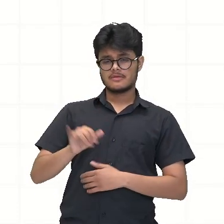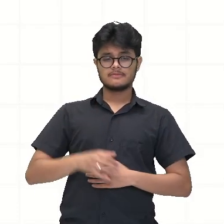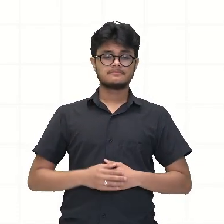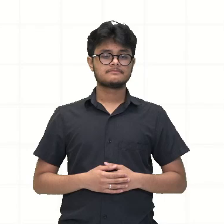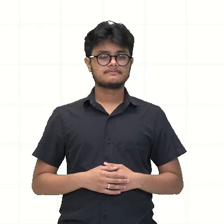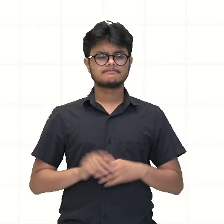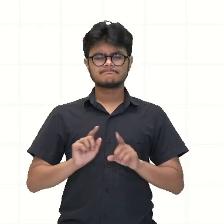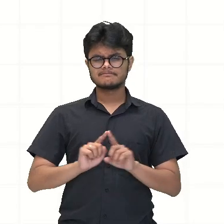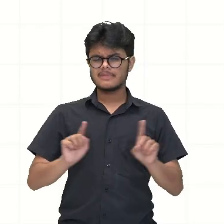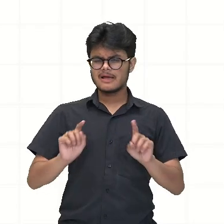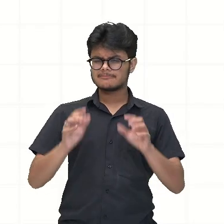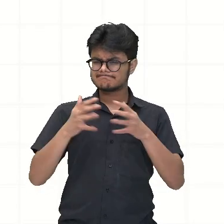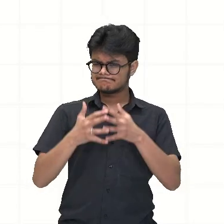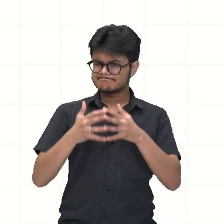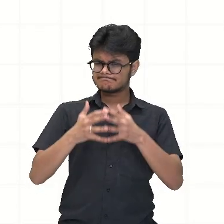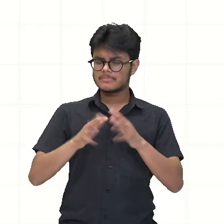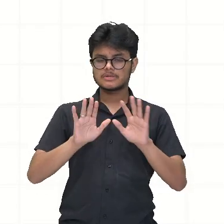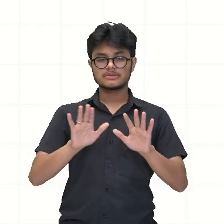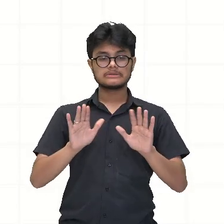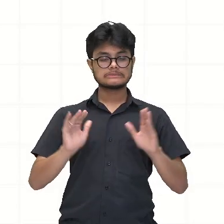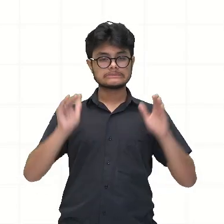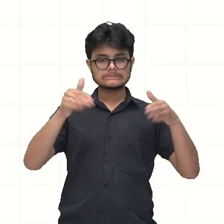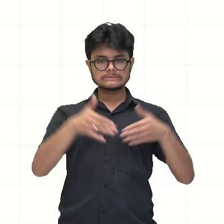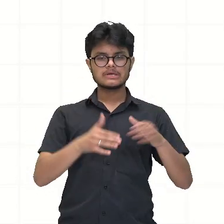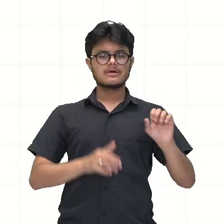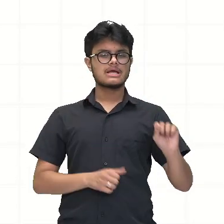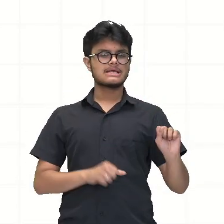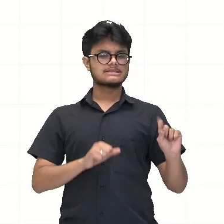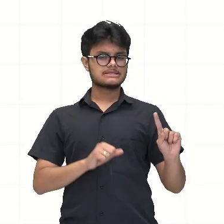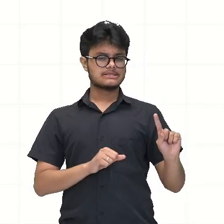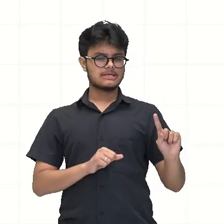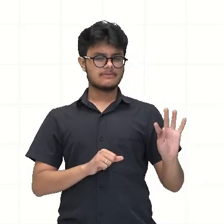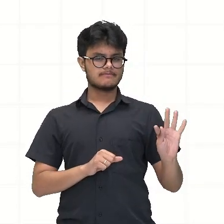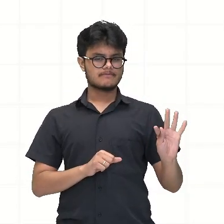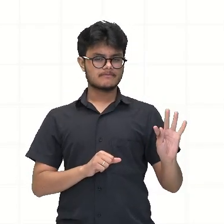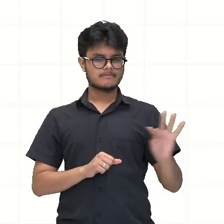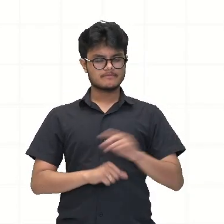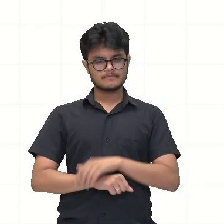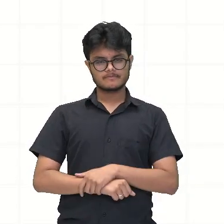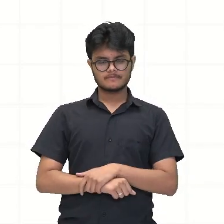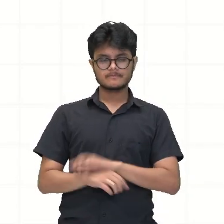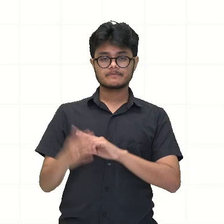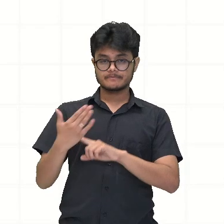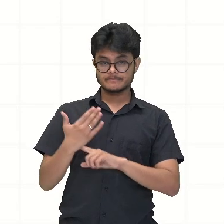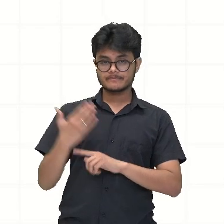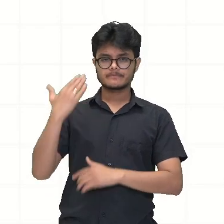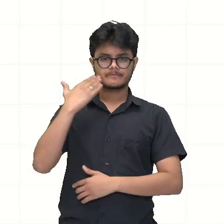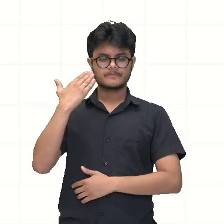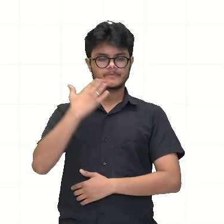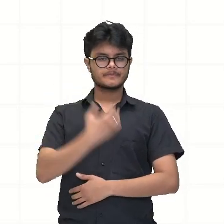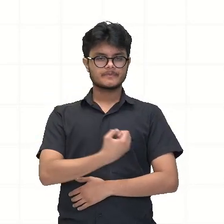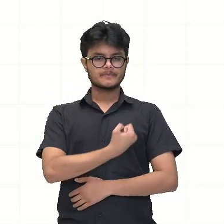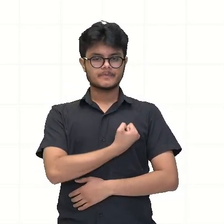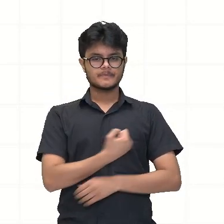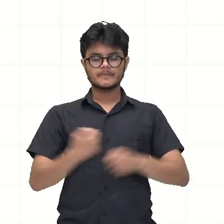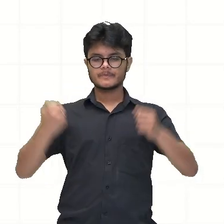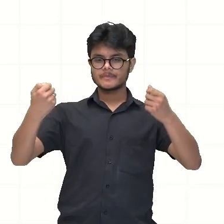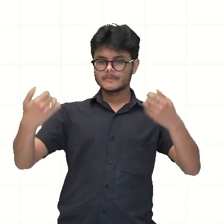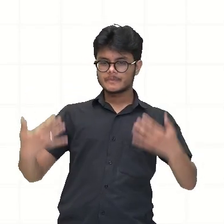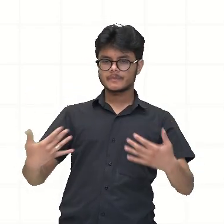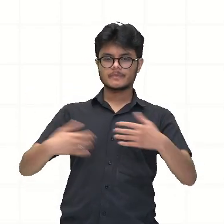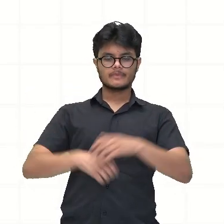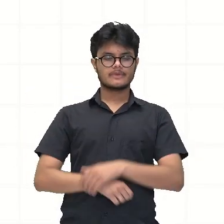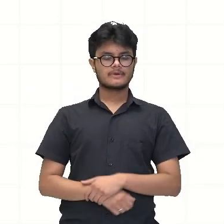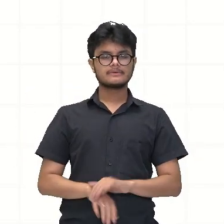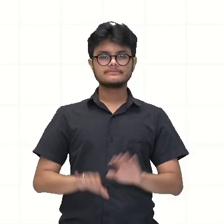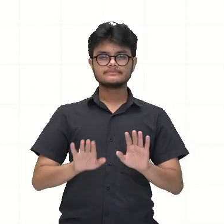vai confundir um pouco, né? Então, na verdade, essas letrinhas aí ajudam a gente a saber do que a gente está falando. Como a gente